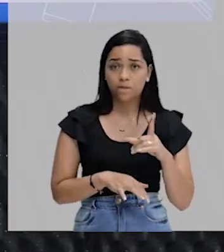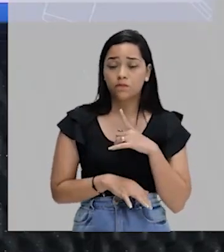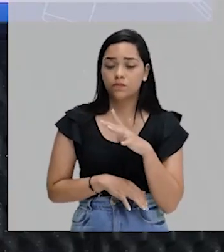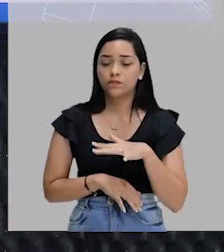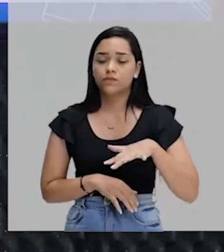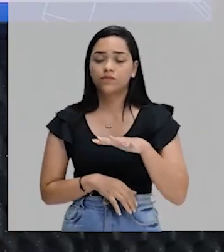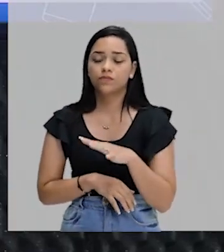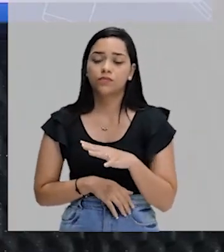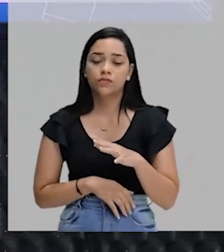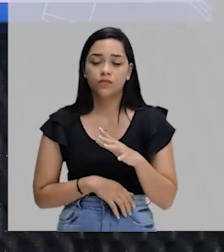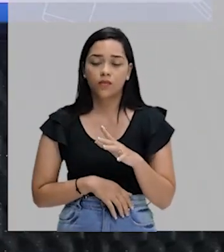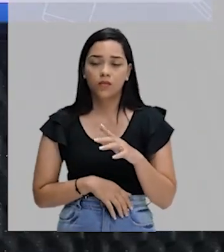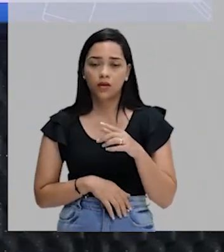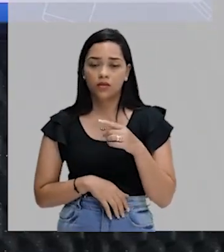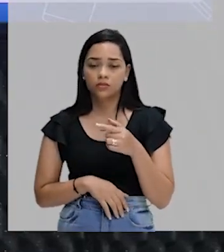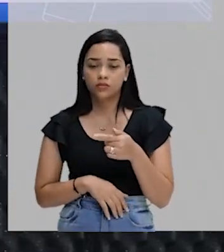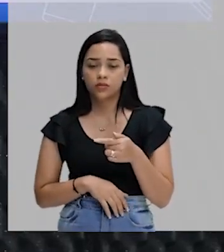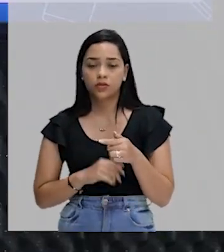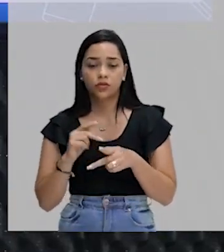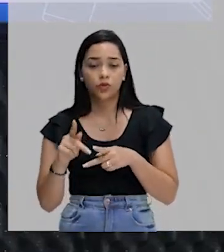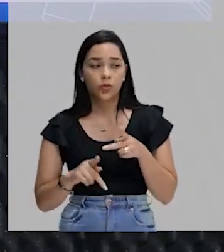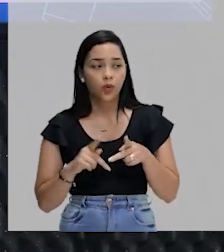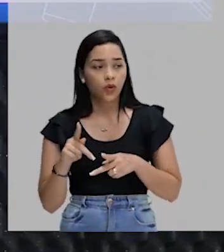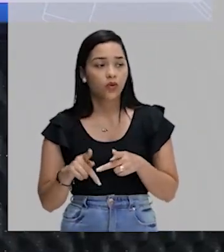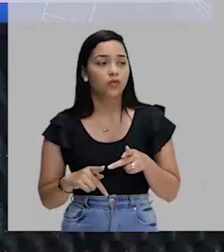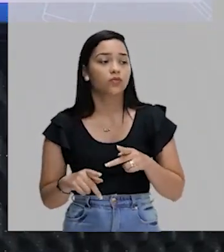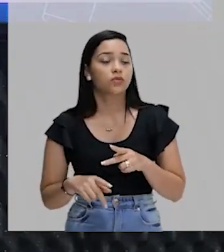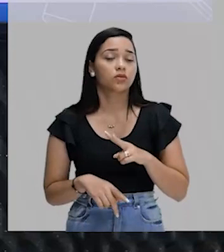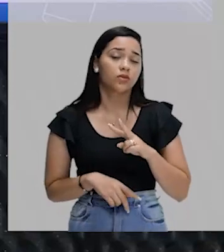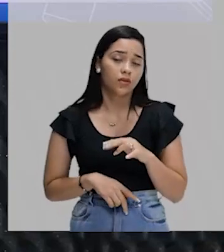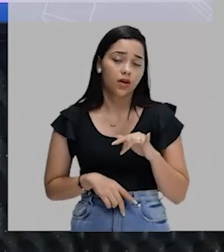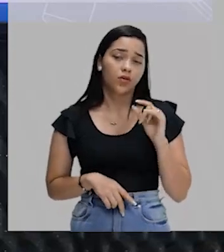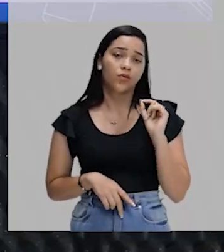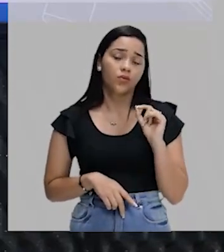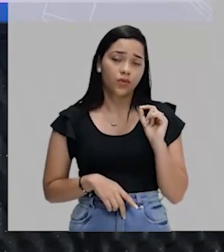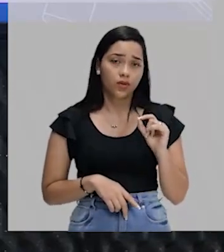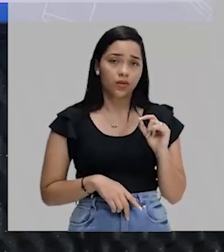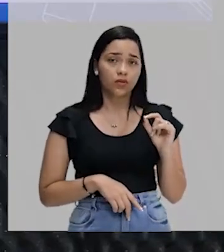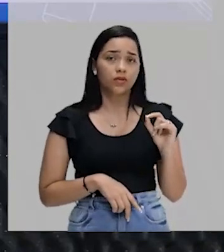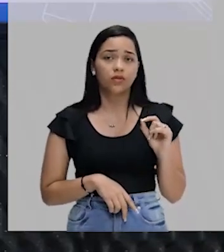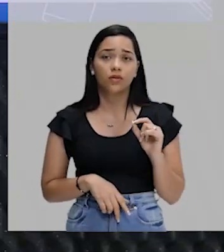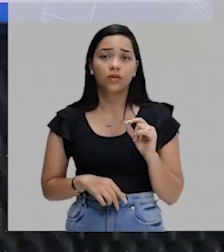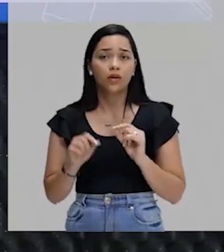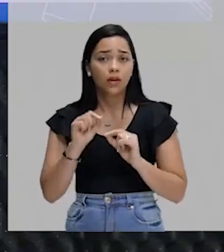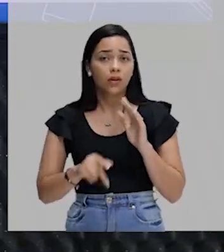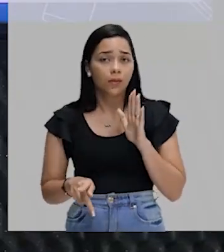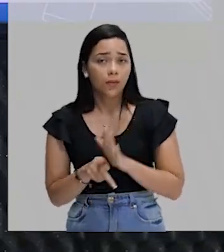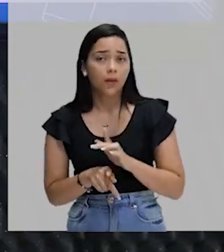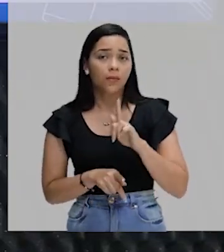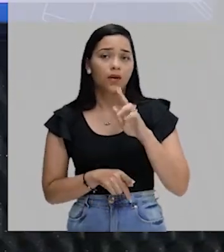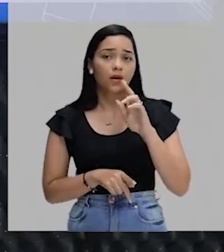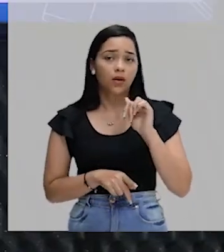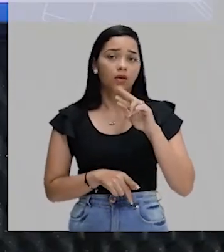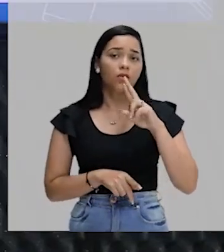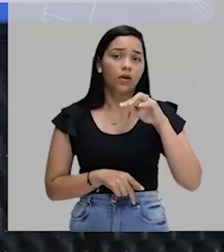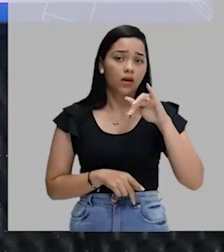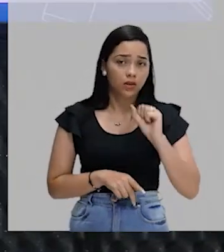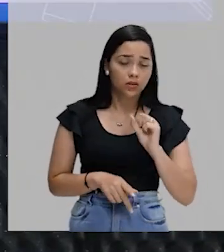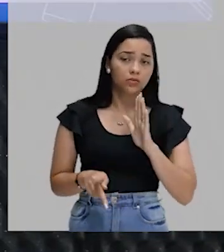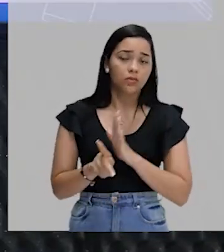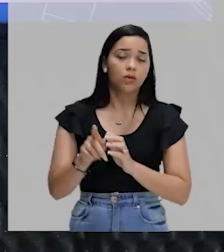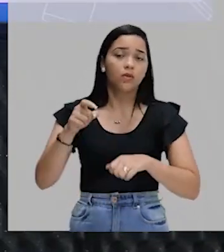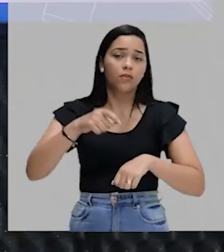região das 7 povos das missões. A região que havia sido dominada ali pelos guaranis no momento do